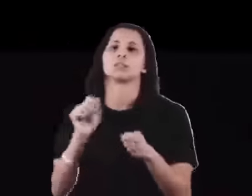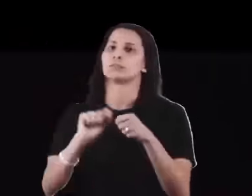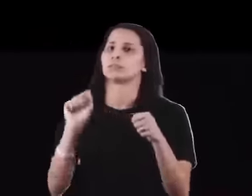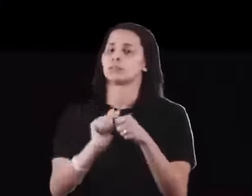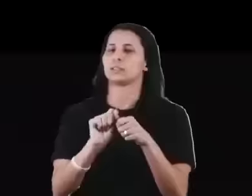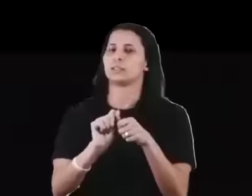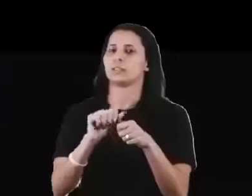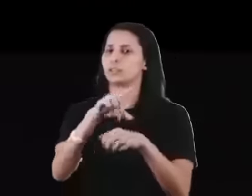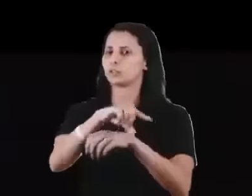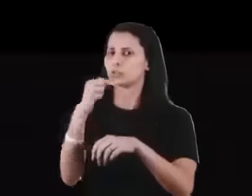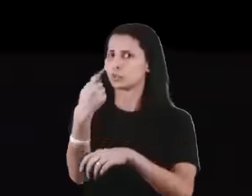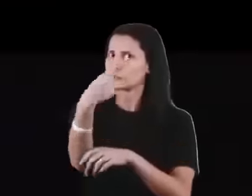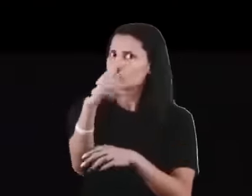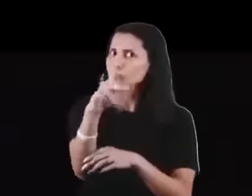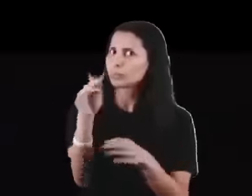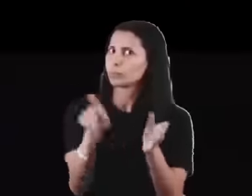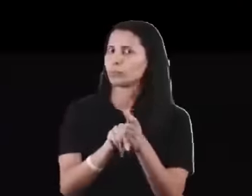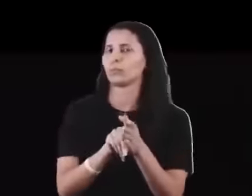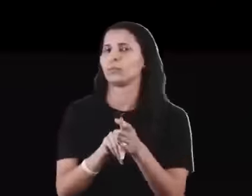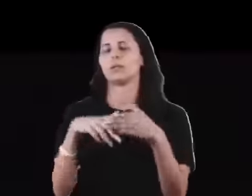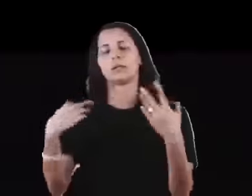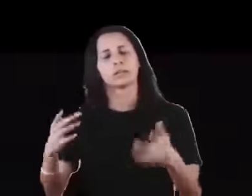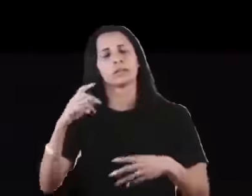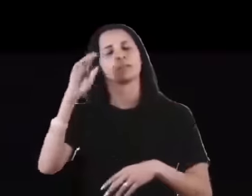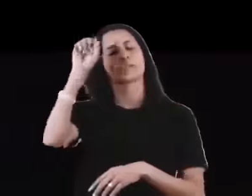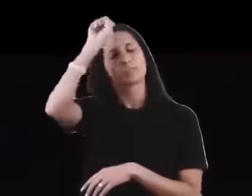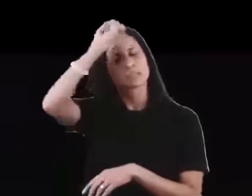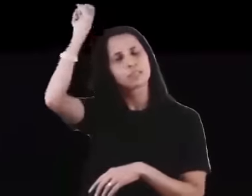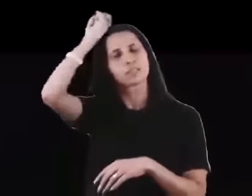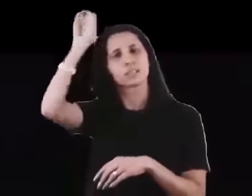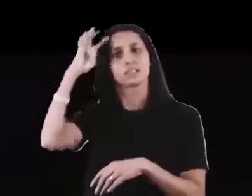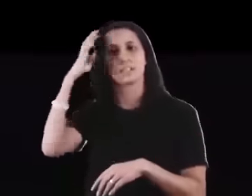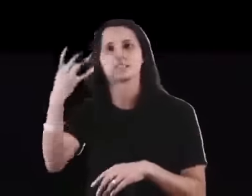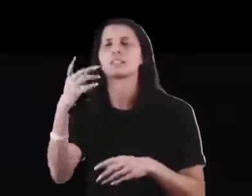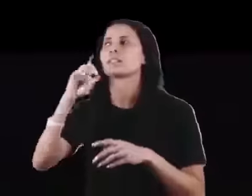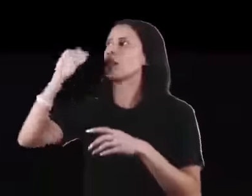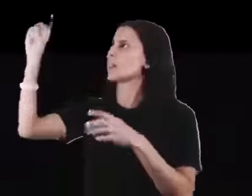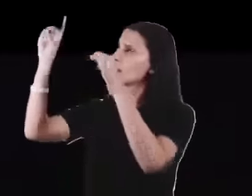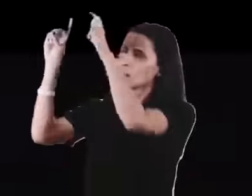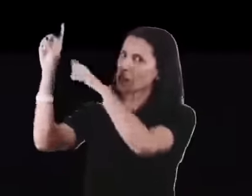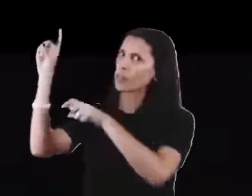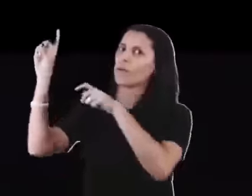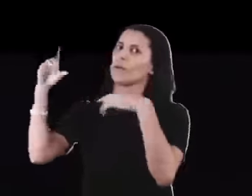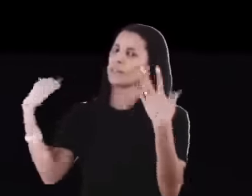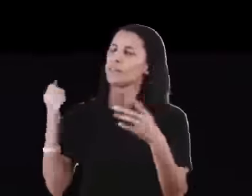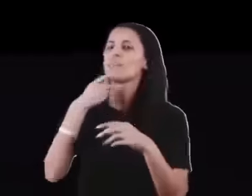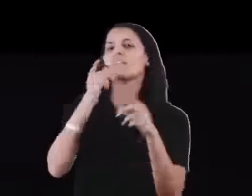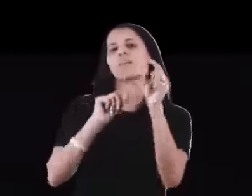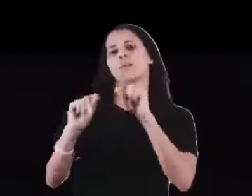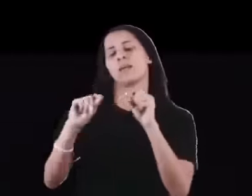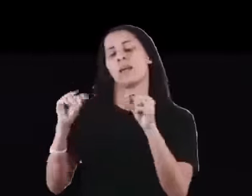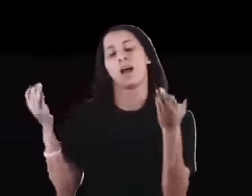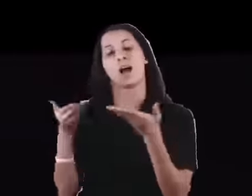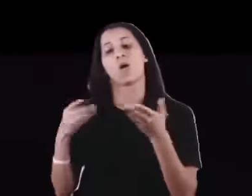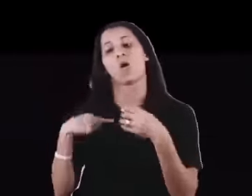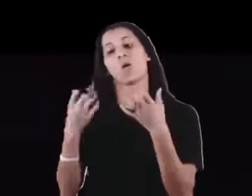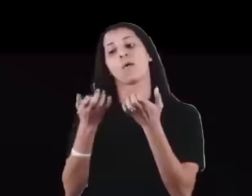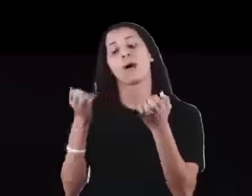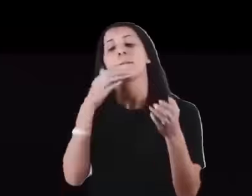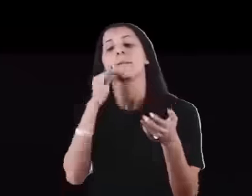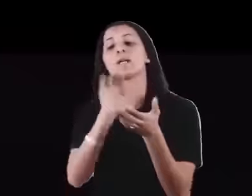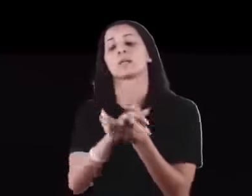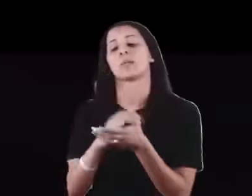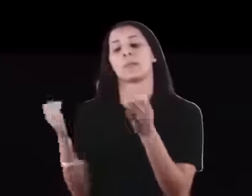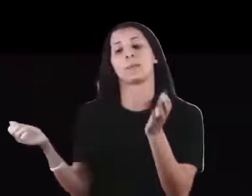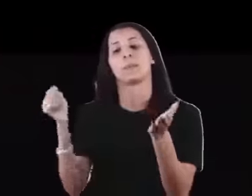bonito né cara desse de ser Deus e diz assim agora eu vou dar uma dependência para o meu marido manda um camarada aqui deitado com uma série